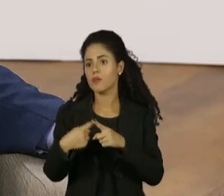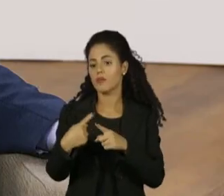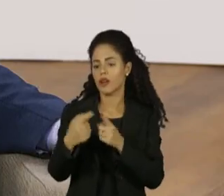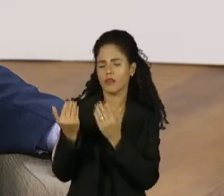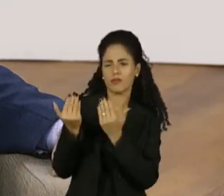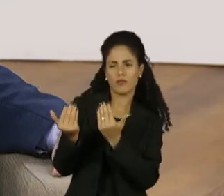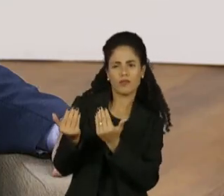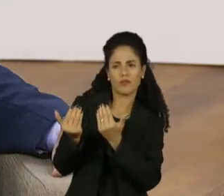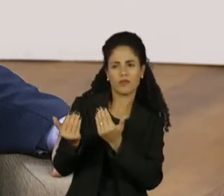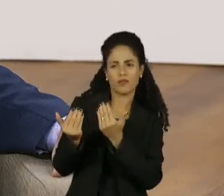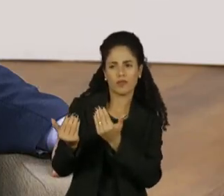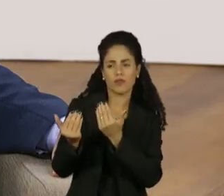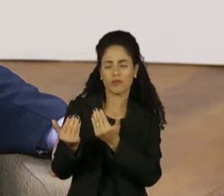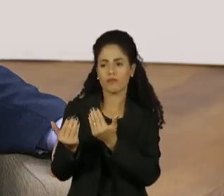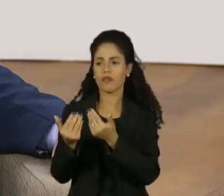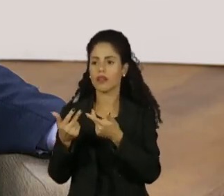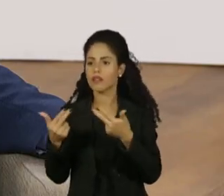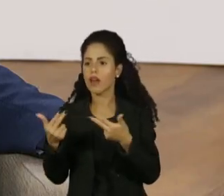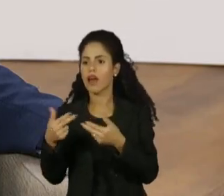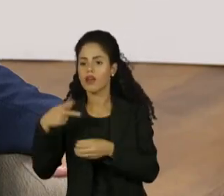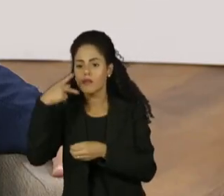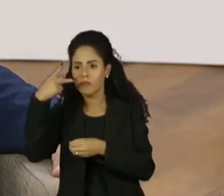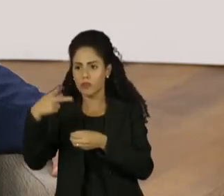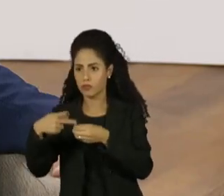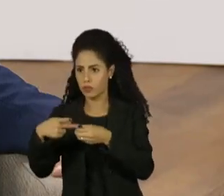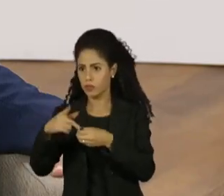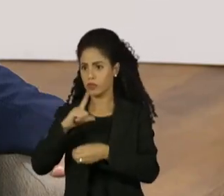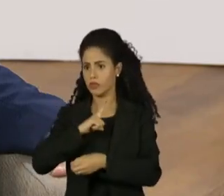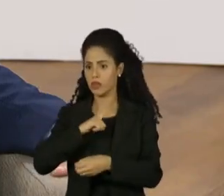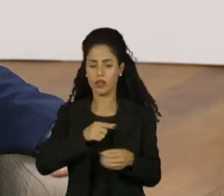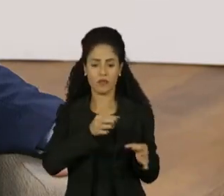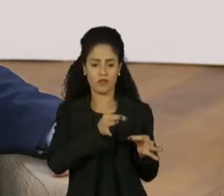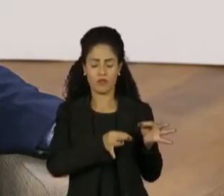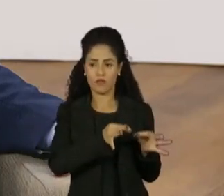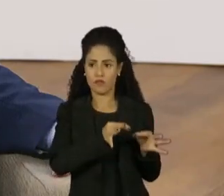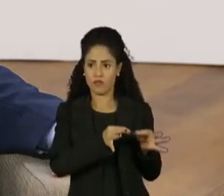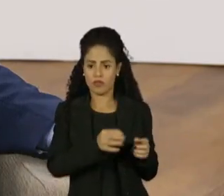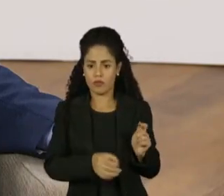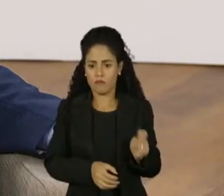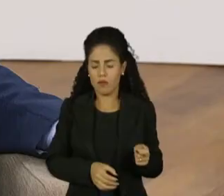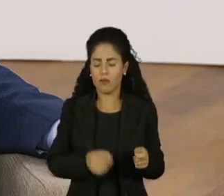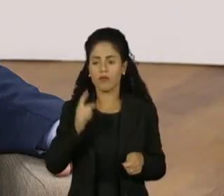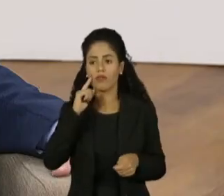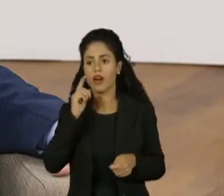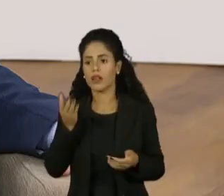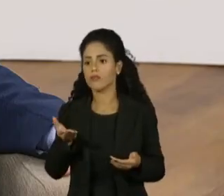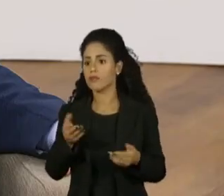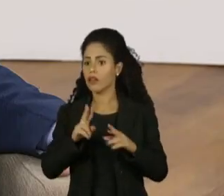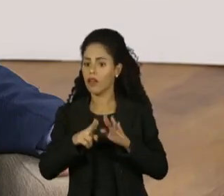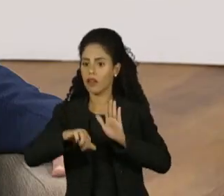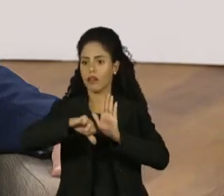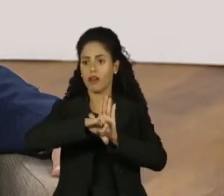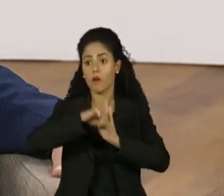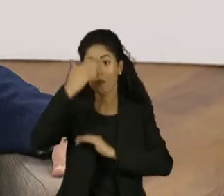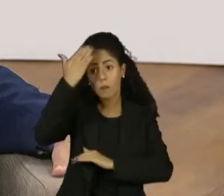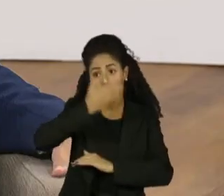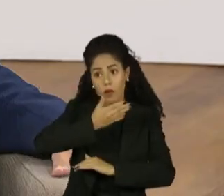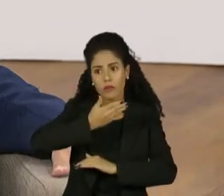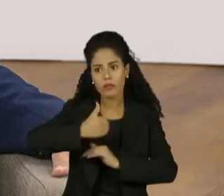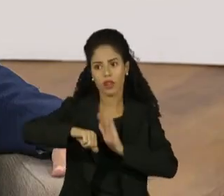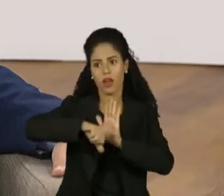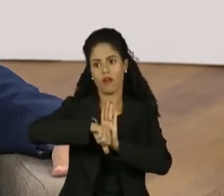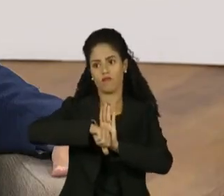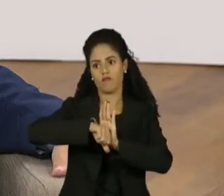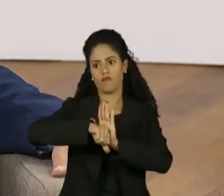suspeita de conluio entre procuradores e juízes em função de uma interceptação ilegal, provas ilegais,